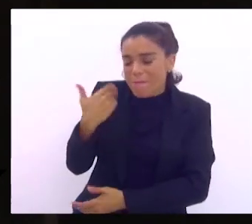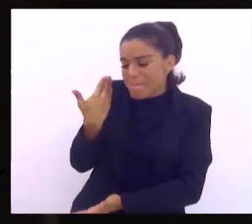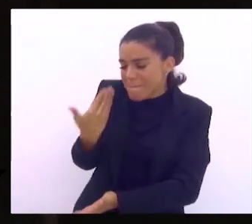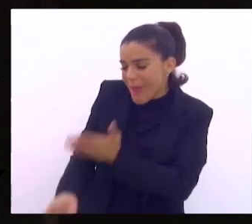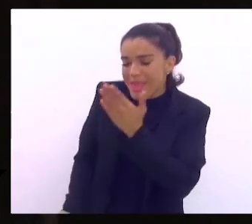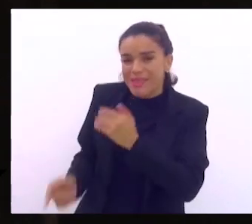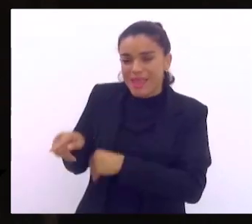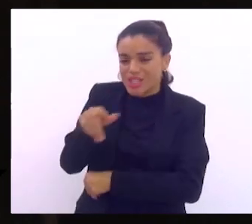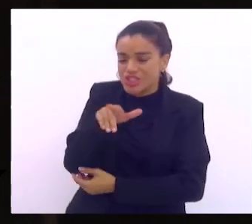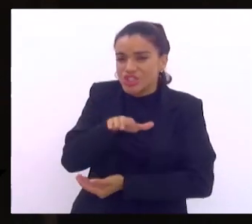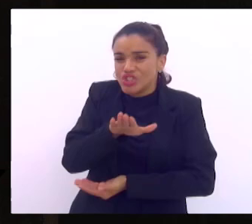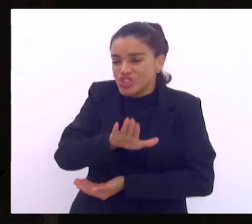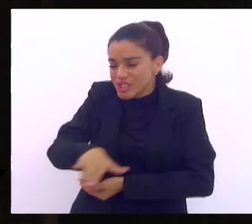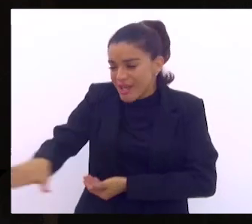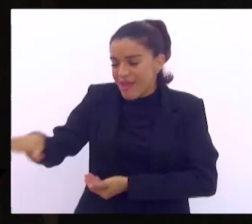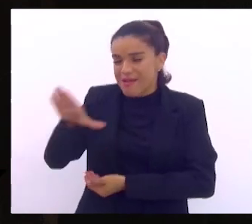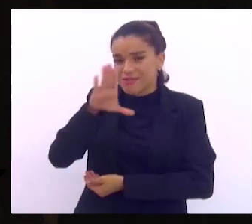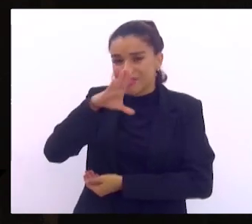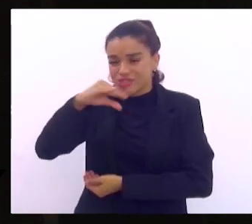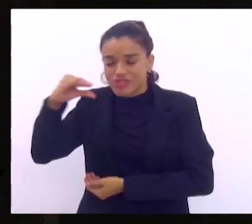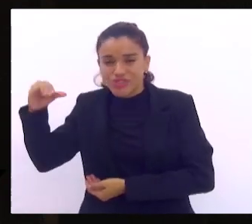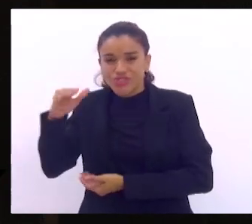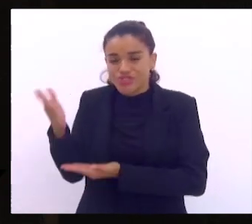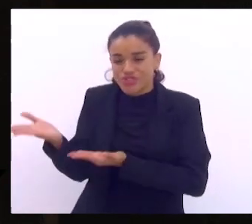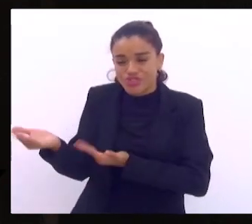violência. Não podemos.